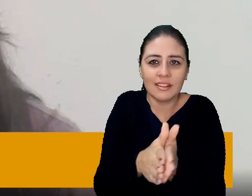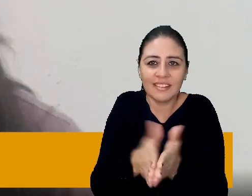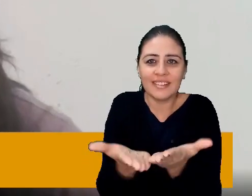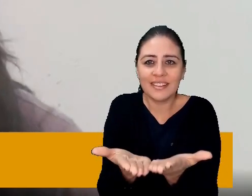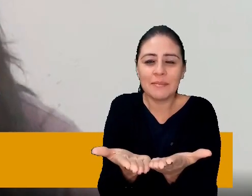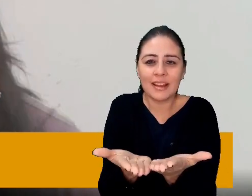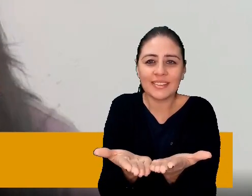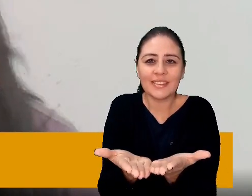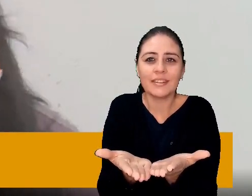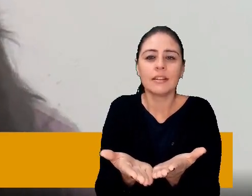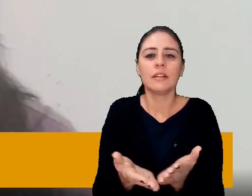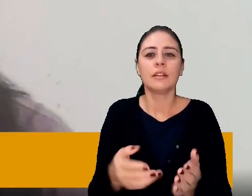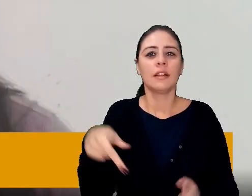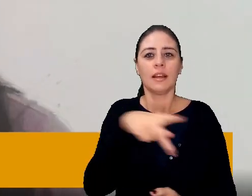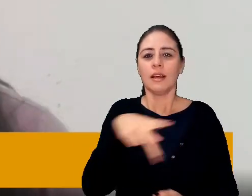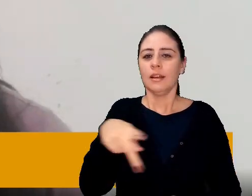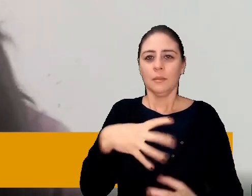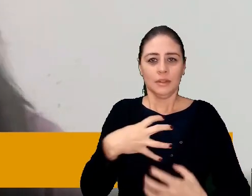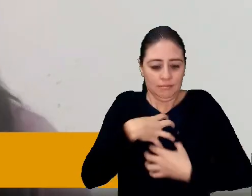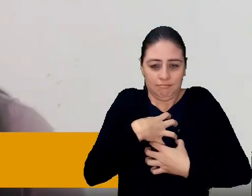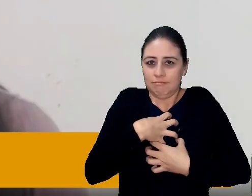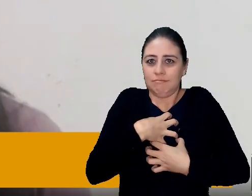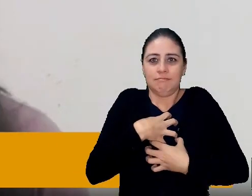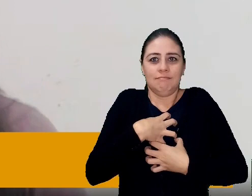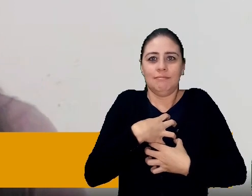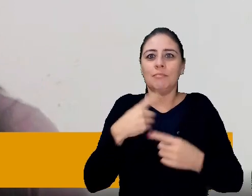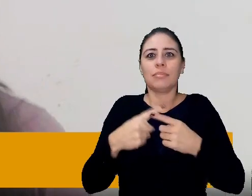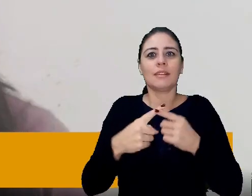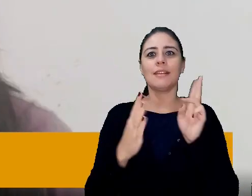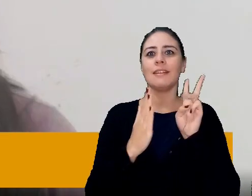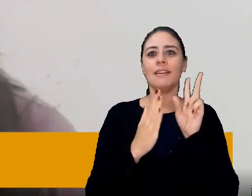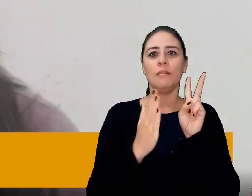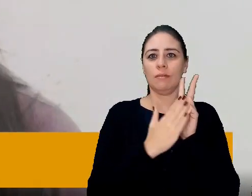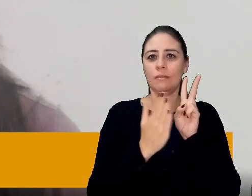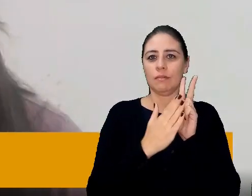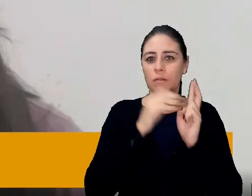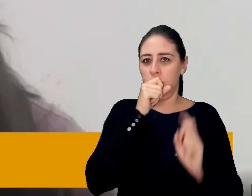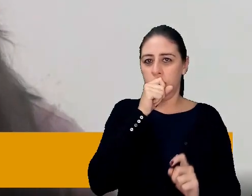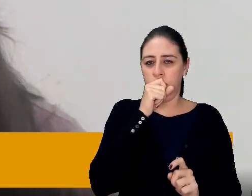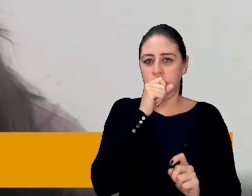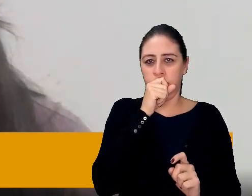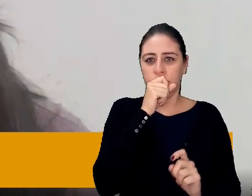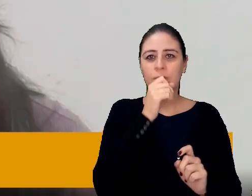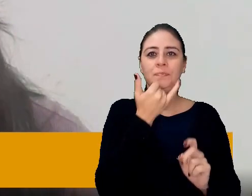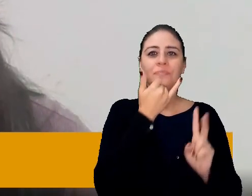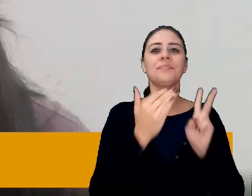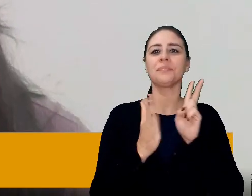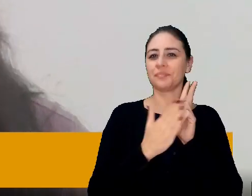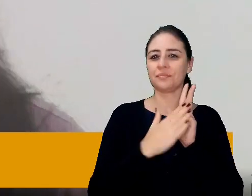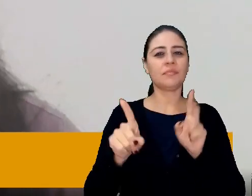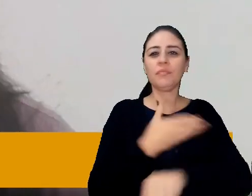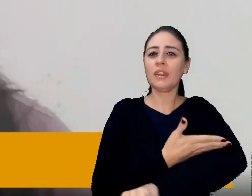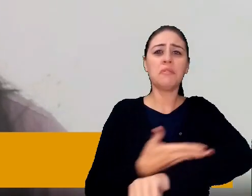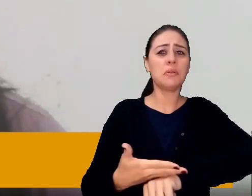Camila. Ou eu me enchia, me inflava no meu ego de estar formada há 20 anos em biologia, ou eu me propunha a aprender com aquelas crianças,